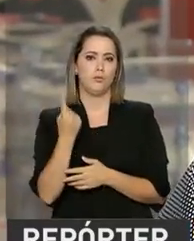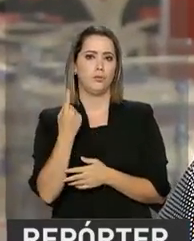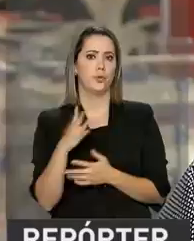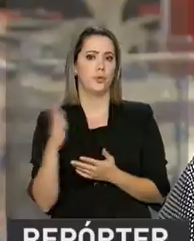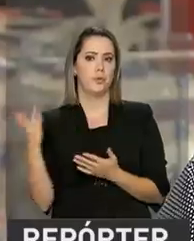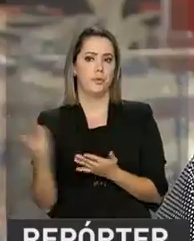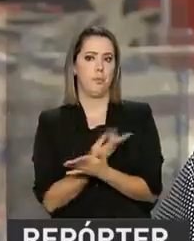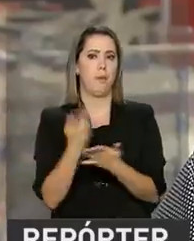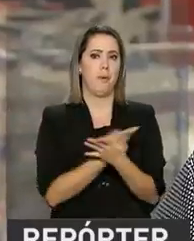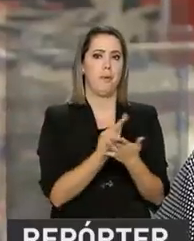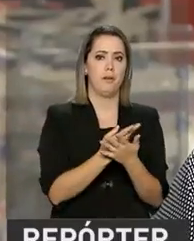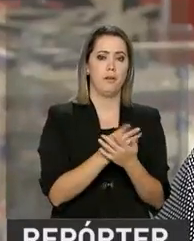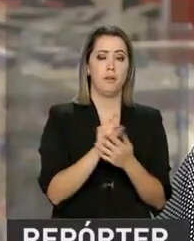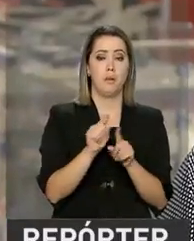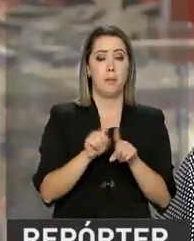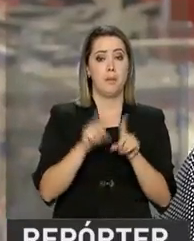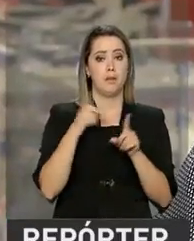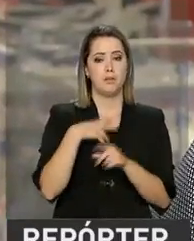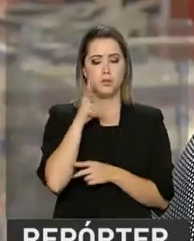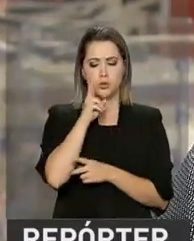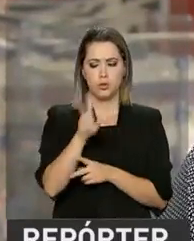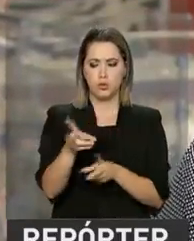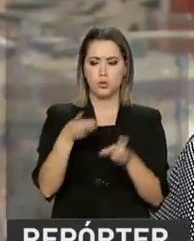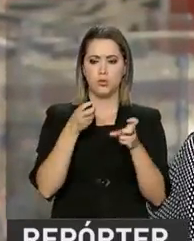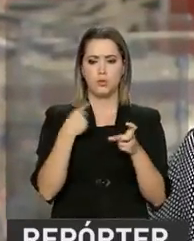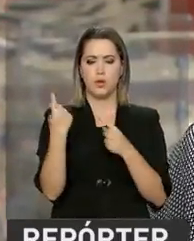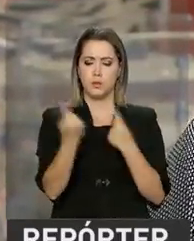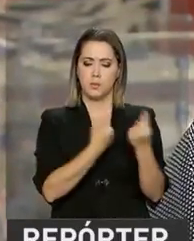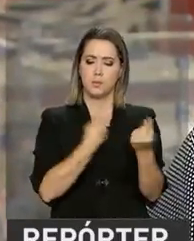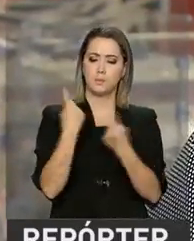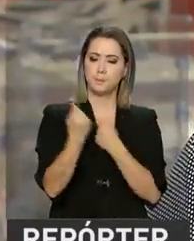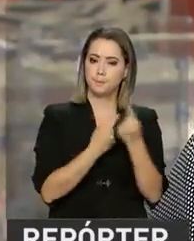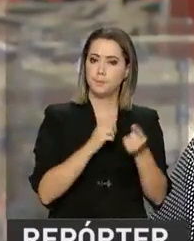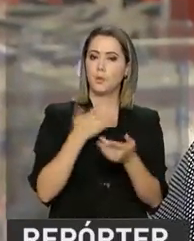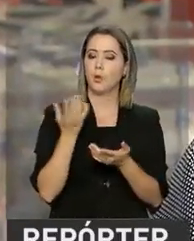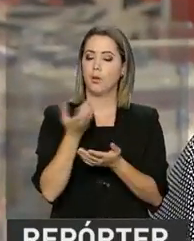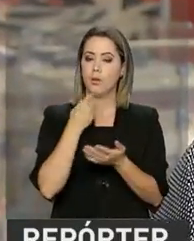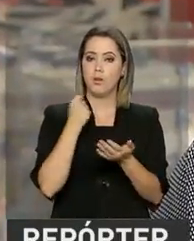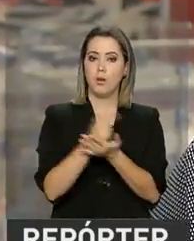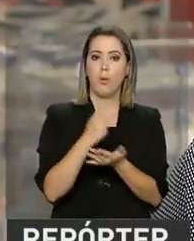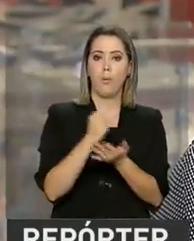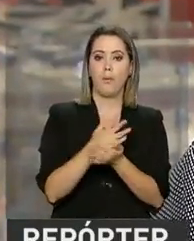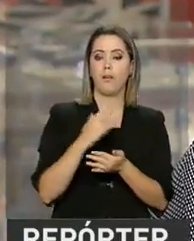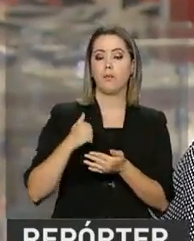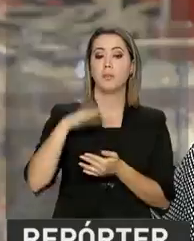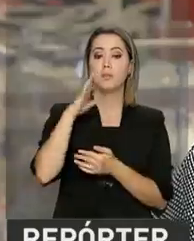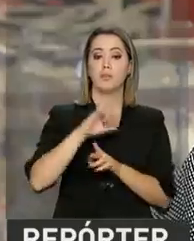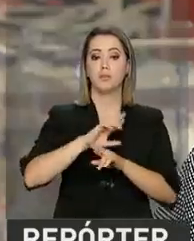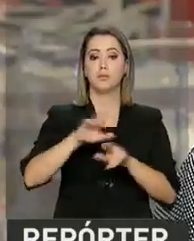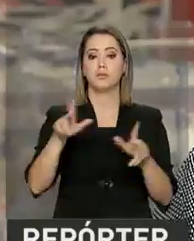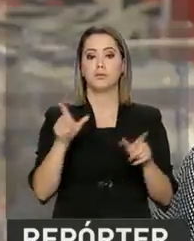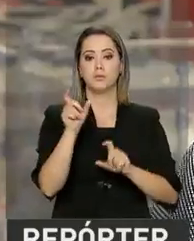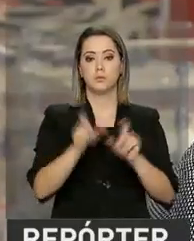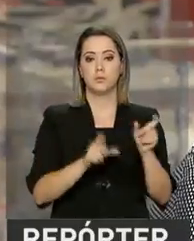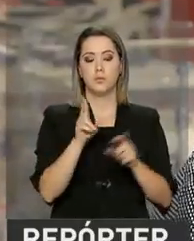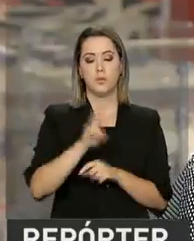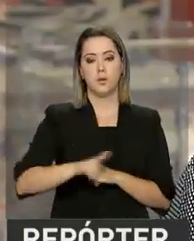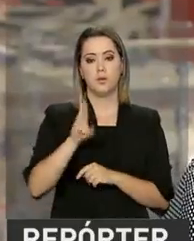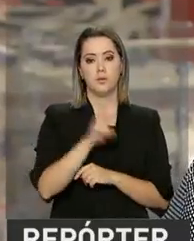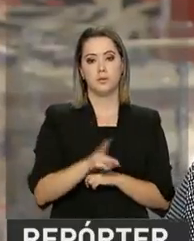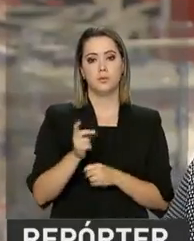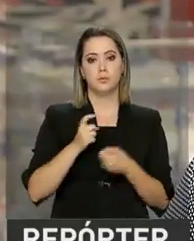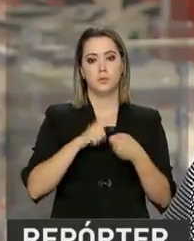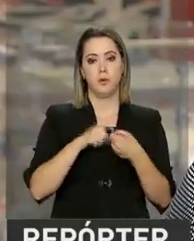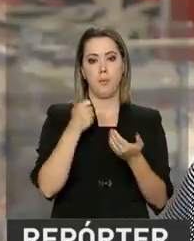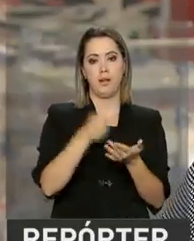de imediato mas a gente já conseguiu perceber que tem mais gente na rua tem mais gente disposta a consumir muitas pessoas utilizaram esse dinheiro também para recuperar o seu